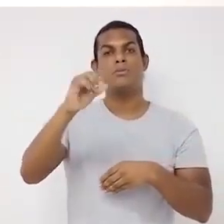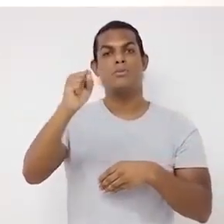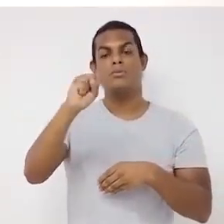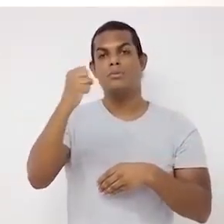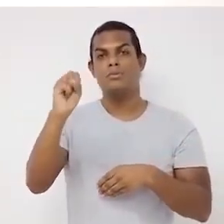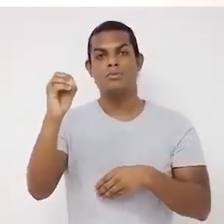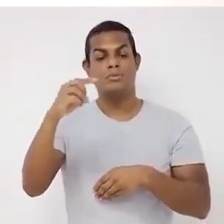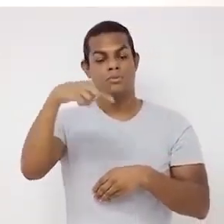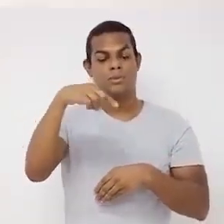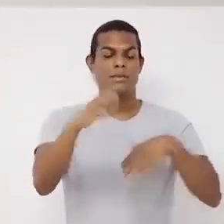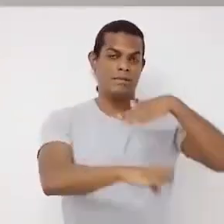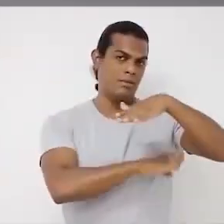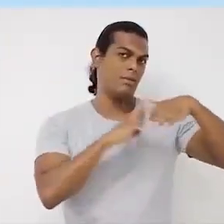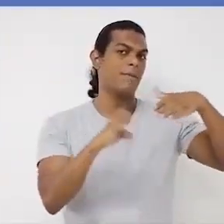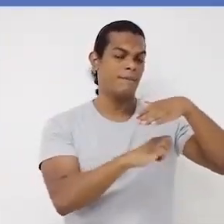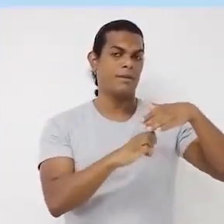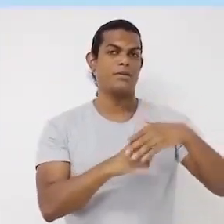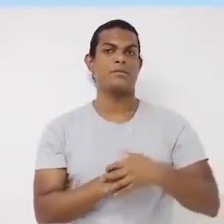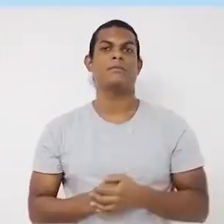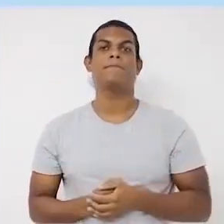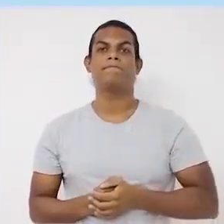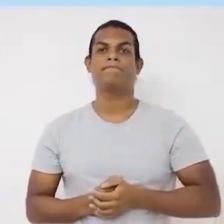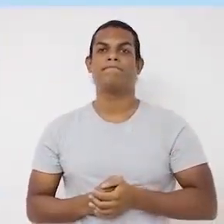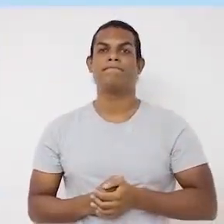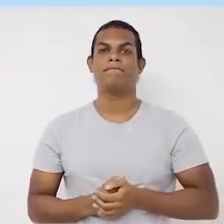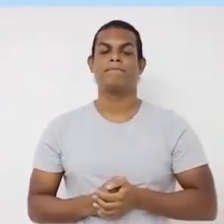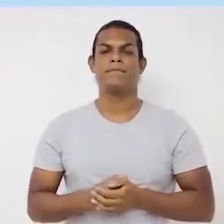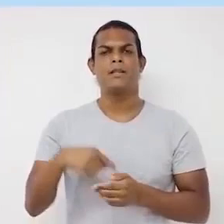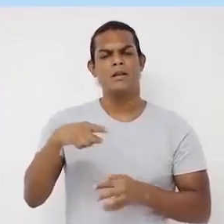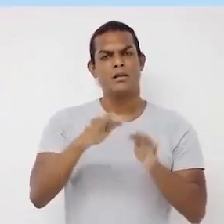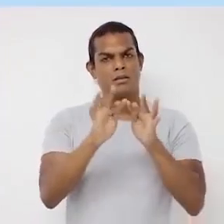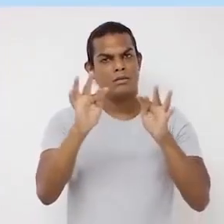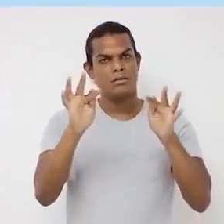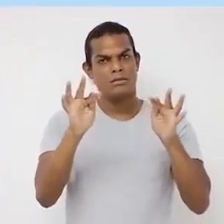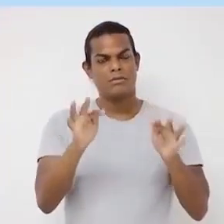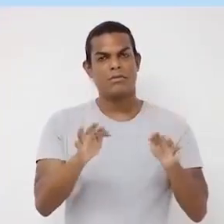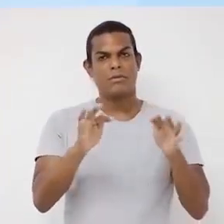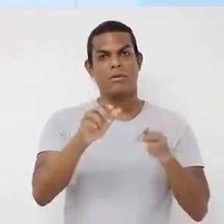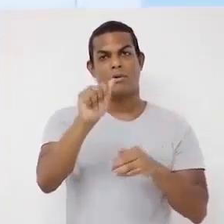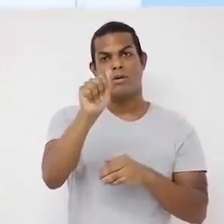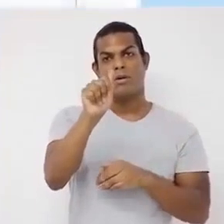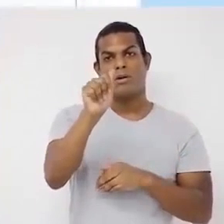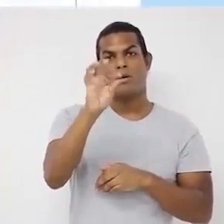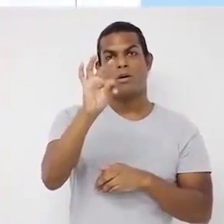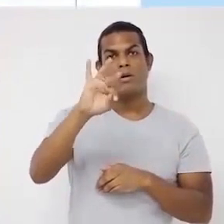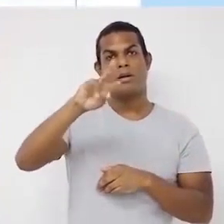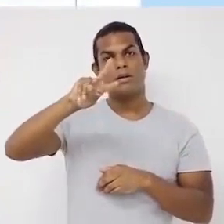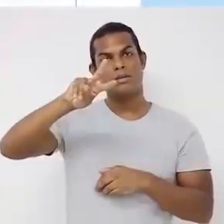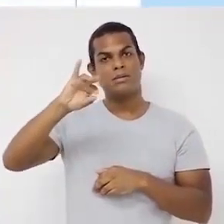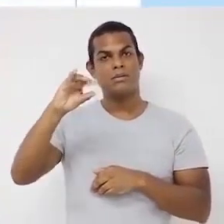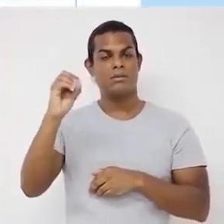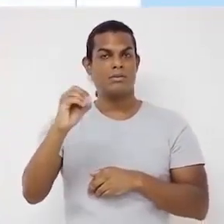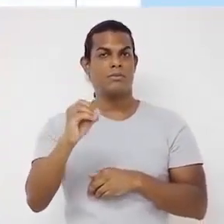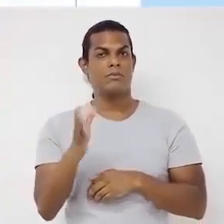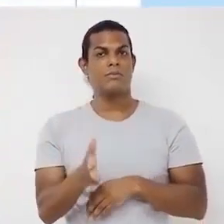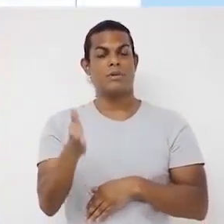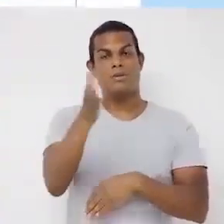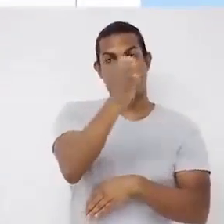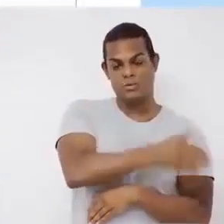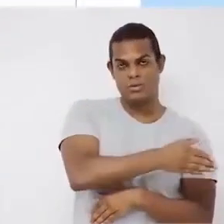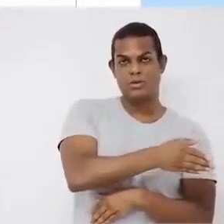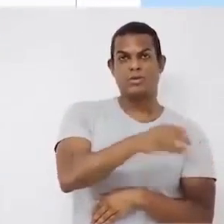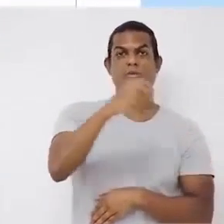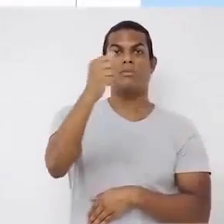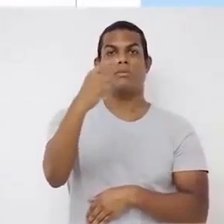ativos. Okay? Dessa forma, o ativo fica do lado esquerdo do nosso balanço e